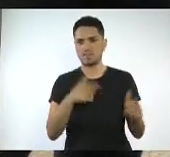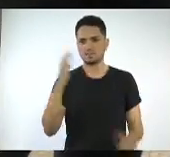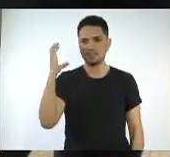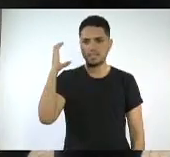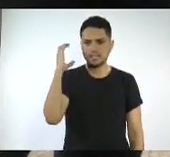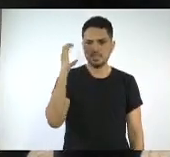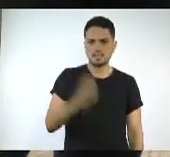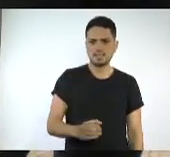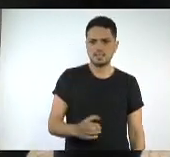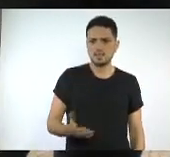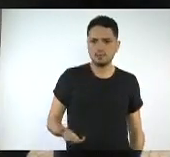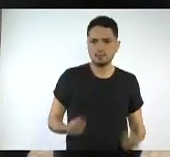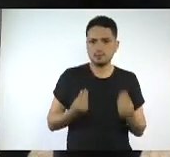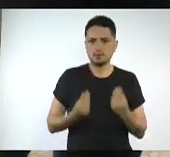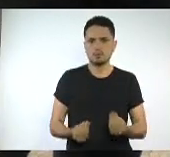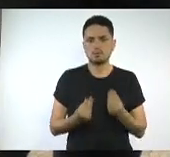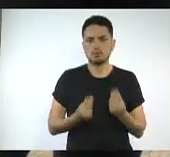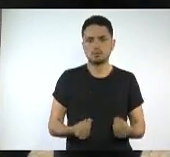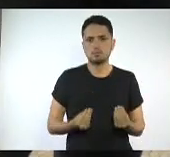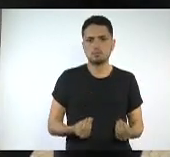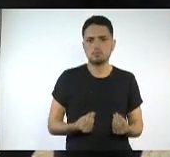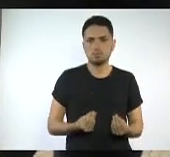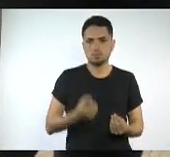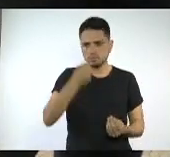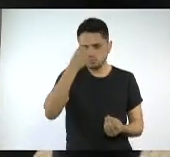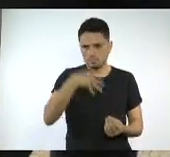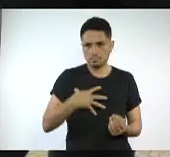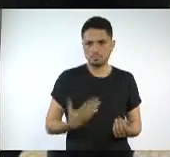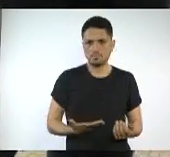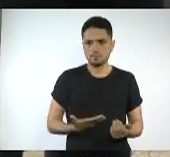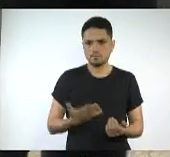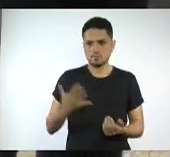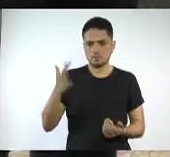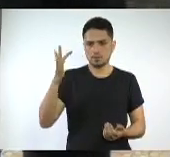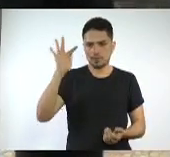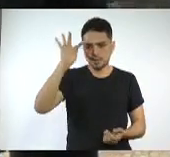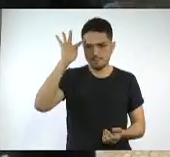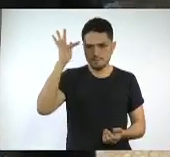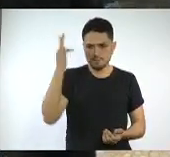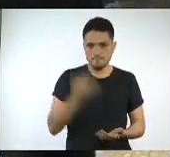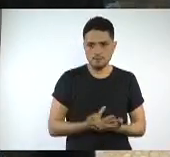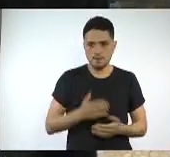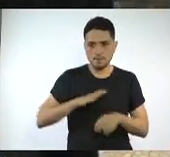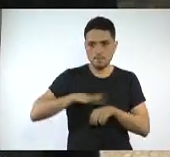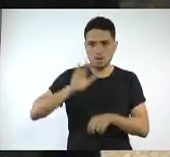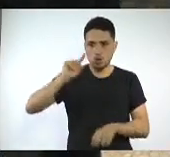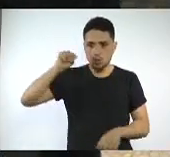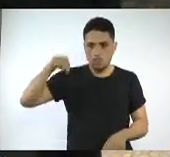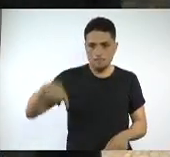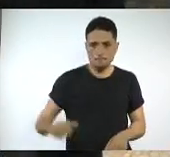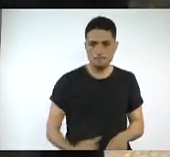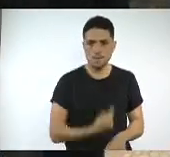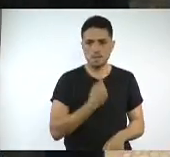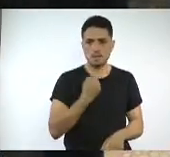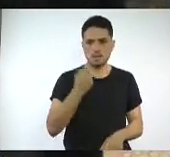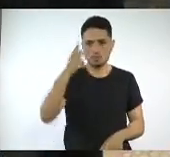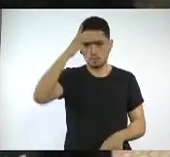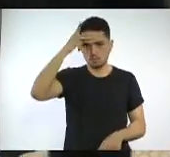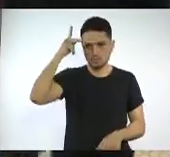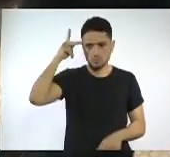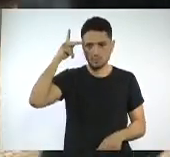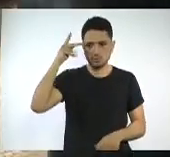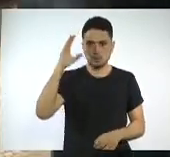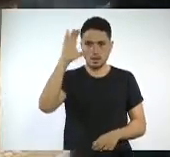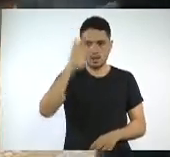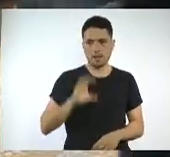não somente atinge e ofende a fé de mais de 1 bilhão de católicos no mundo inteiro, mas